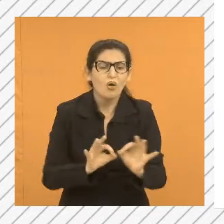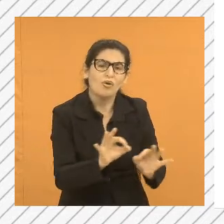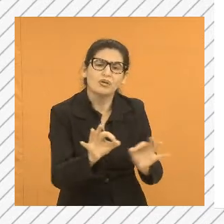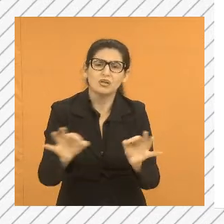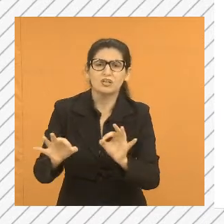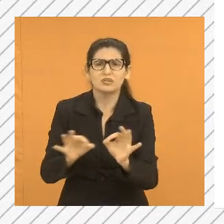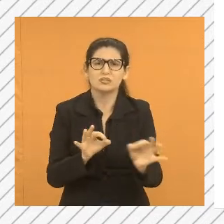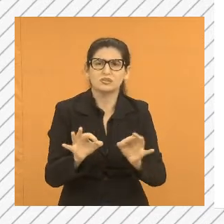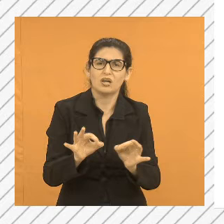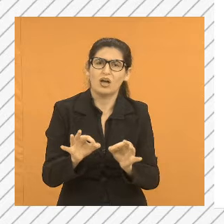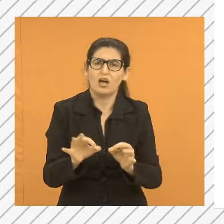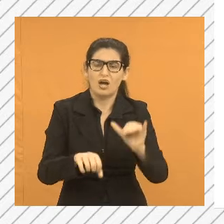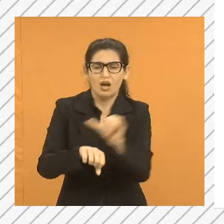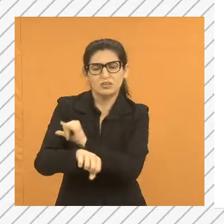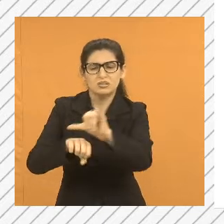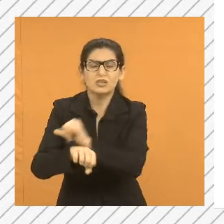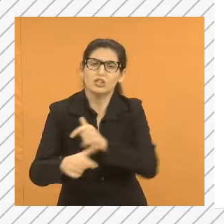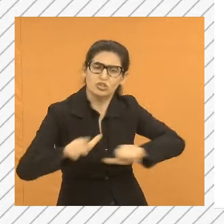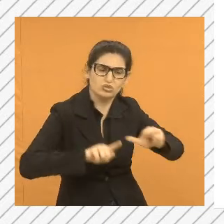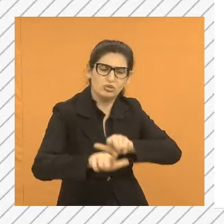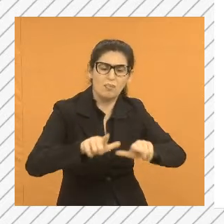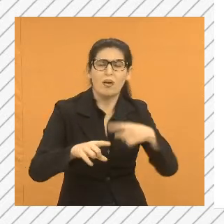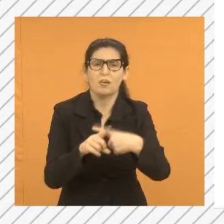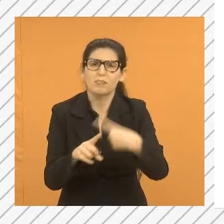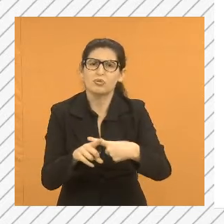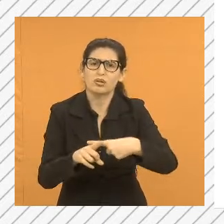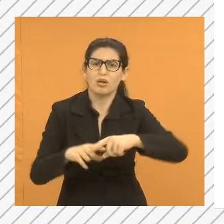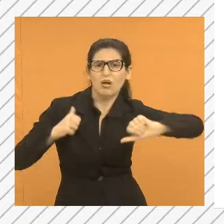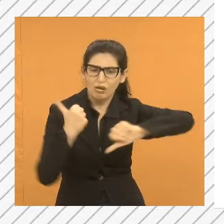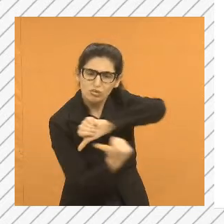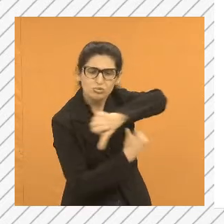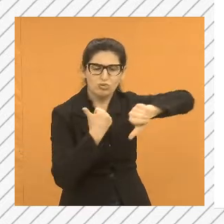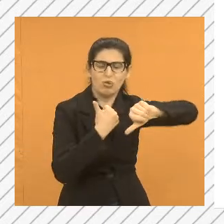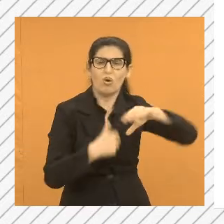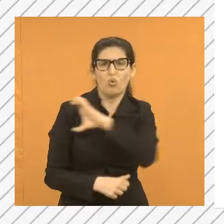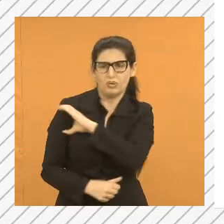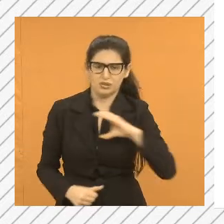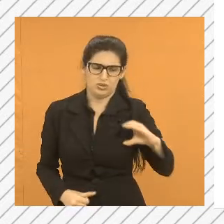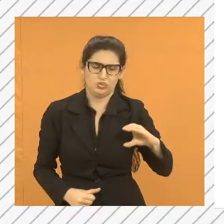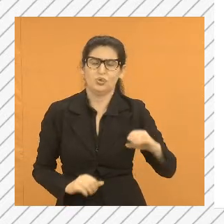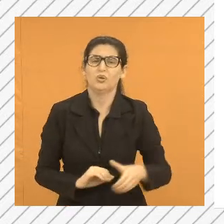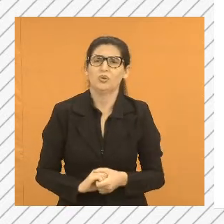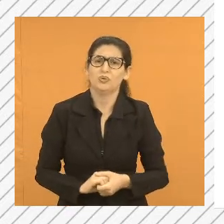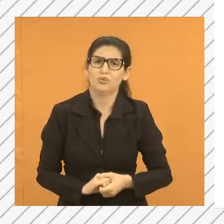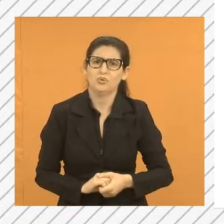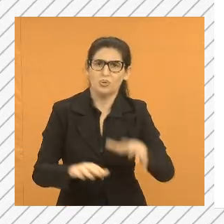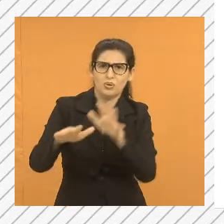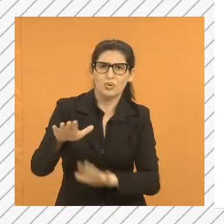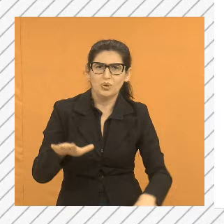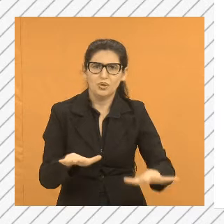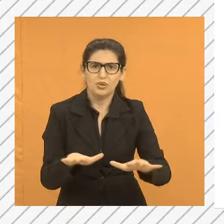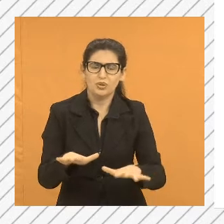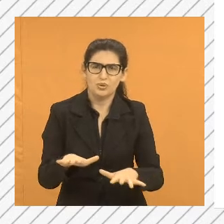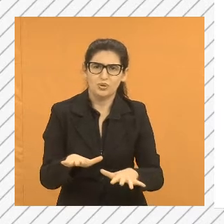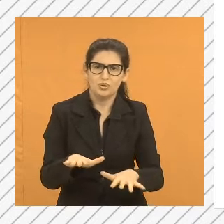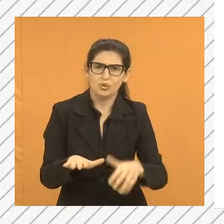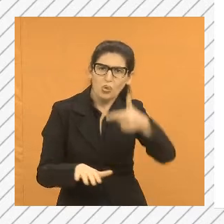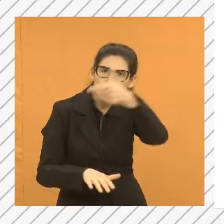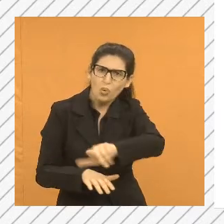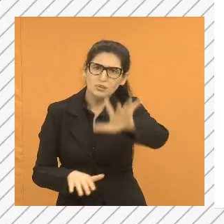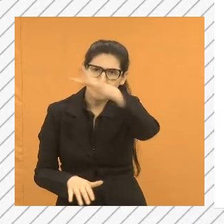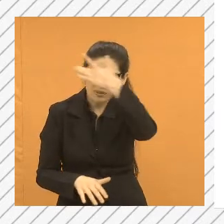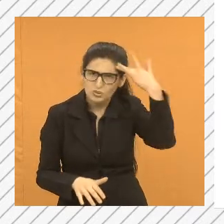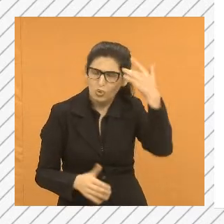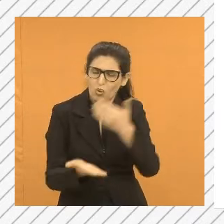feita. Fizemos a troca da coordenadora e incorporamos mais uma pessoa lá no núcleo.